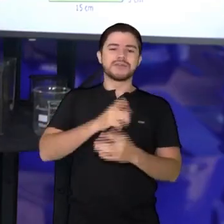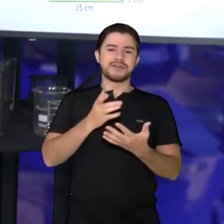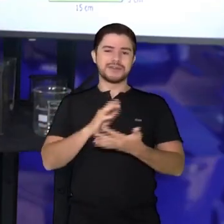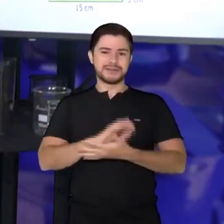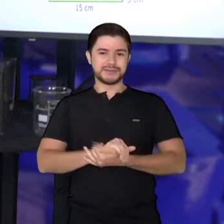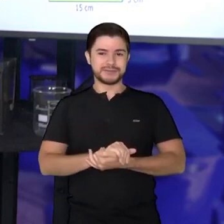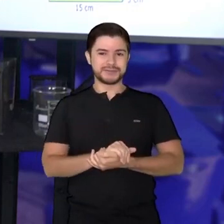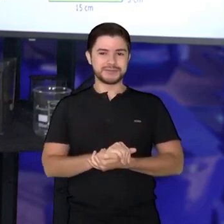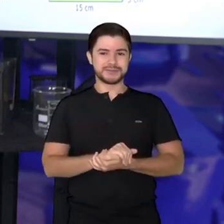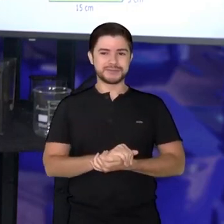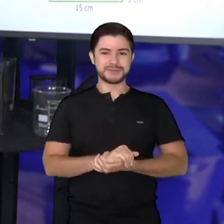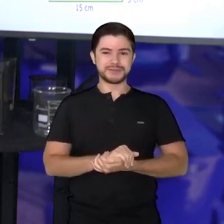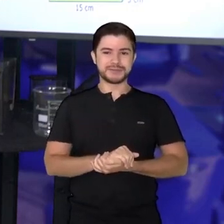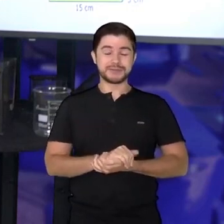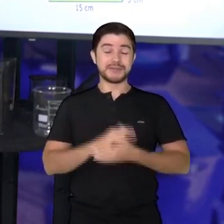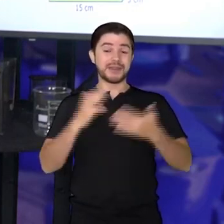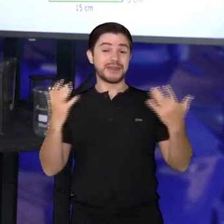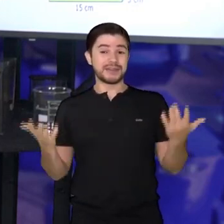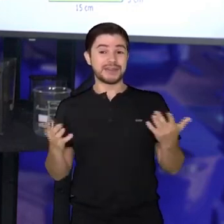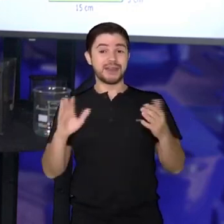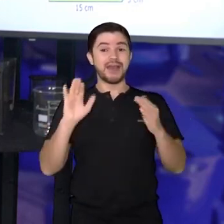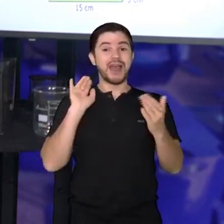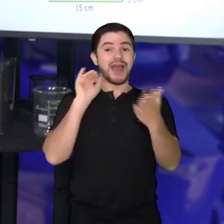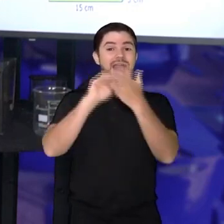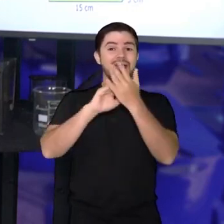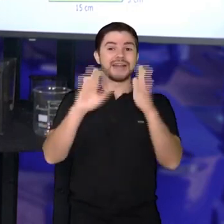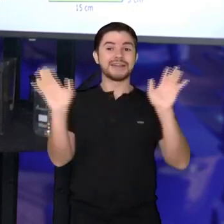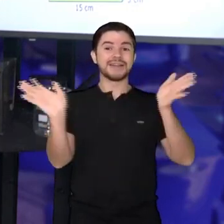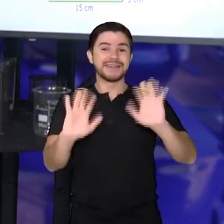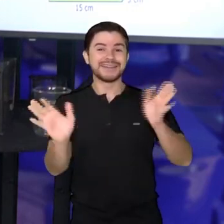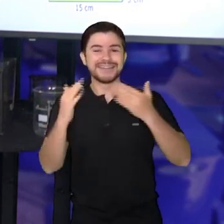encontrar o volume de cada sólido desse. Então, até uma próxima aula. Obrigado.